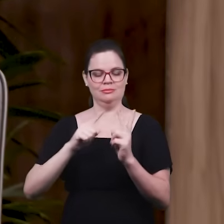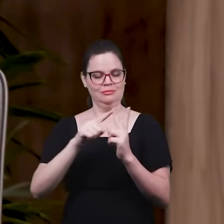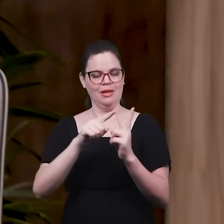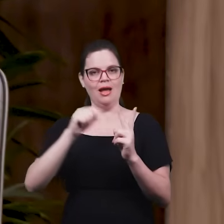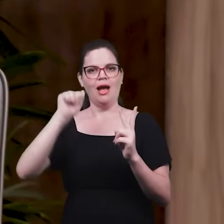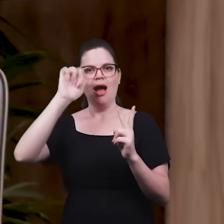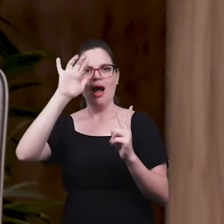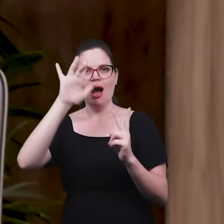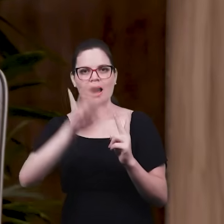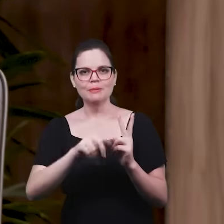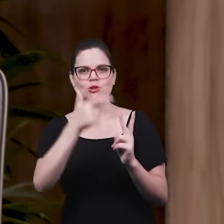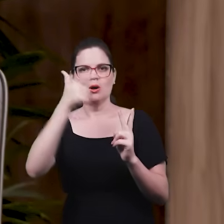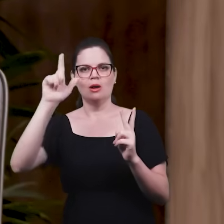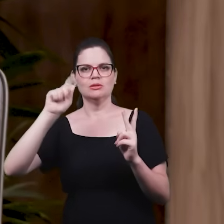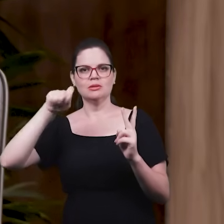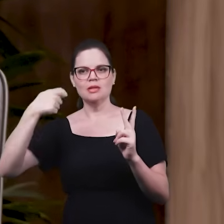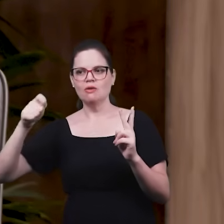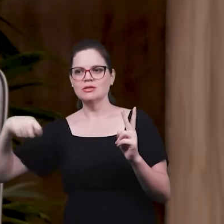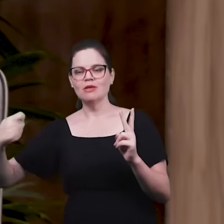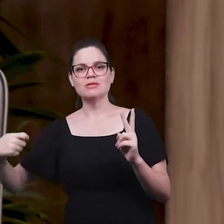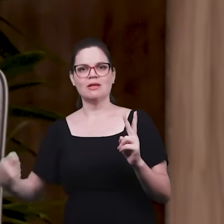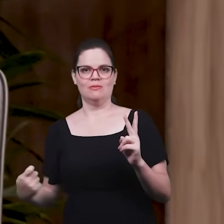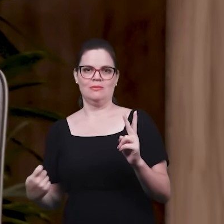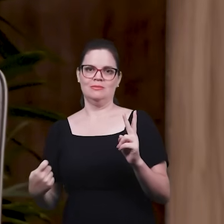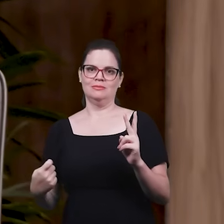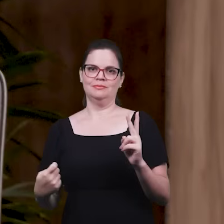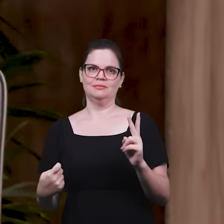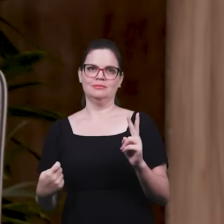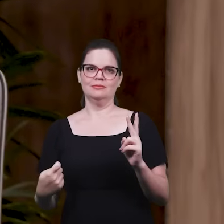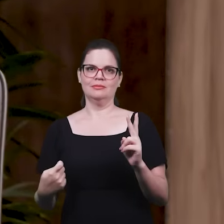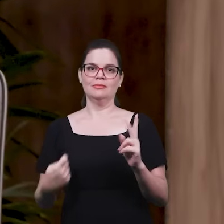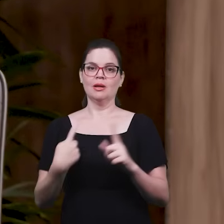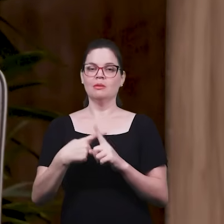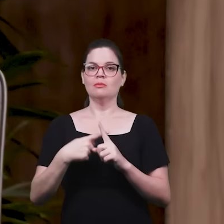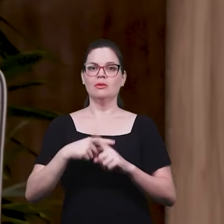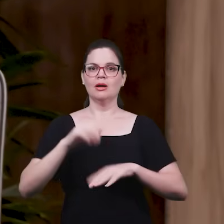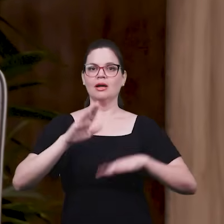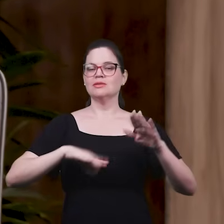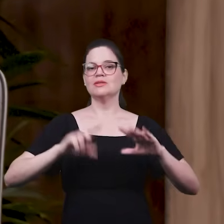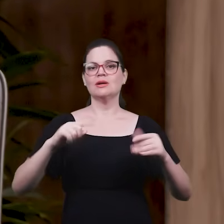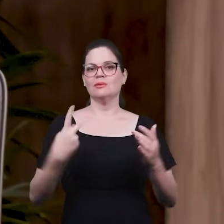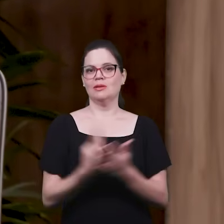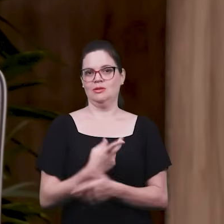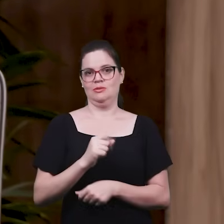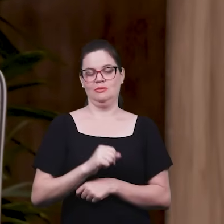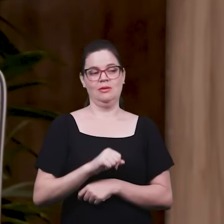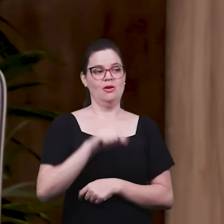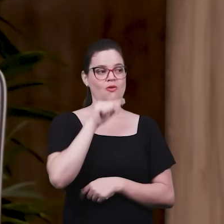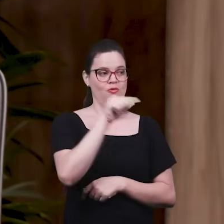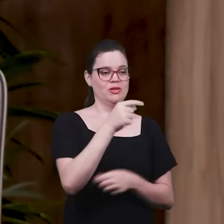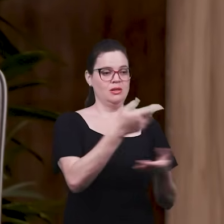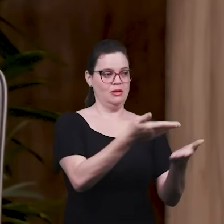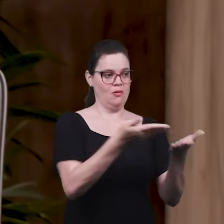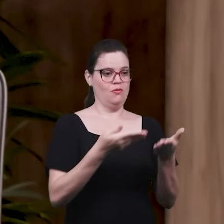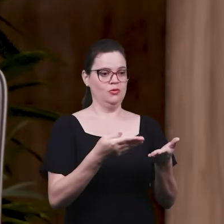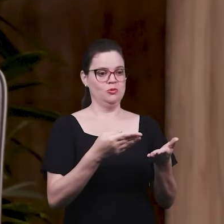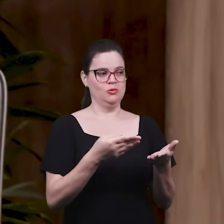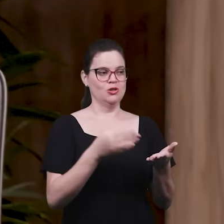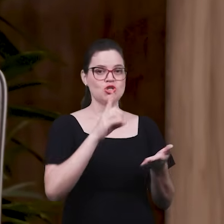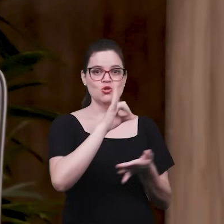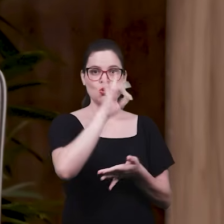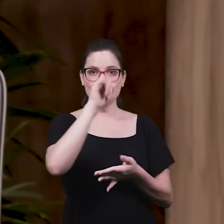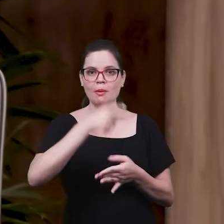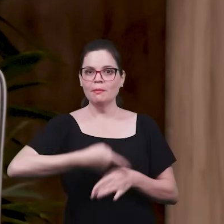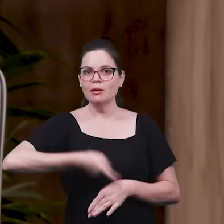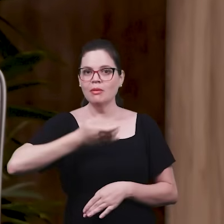disse ao Josué, às vezes a pessoa naquele dia ela pode talvez não ir, mas com a oração, aquele empecilho às